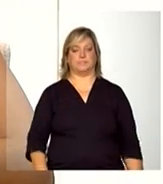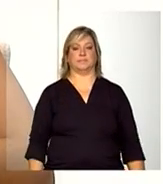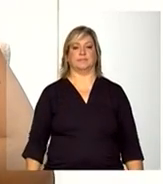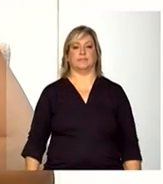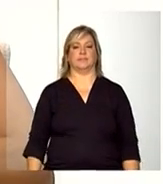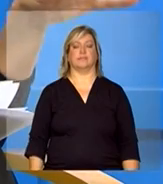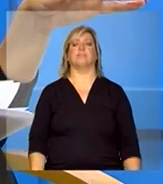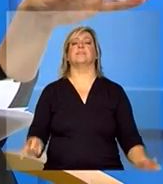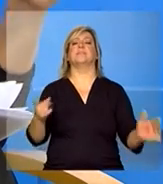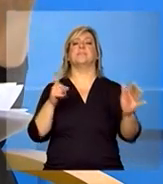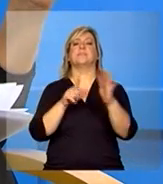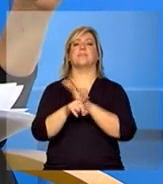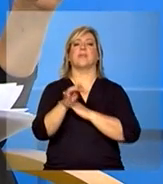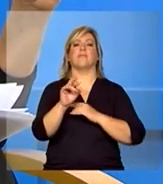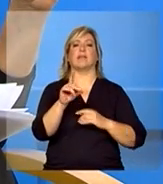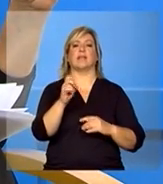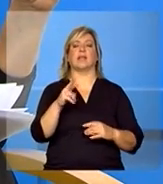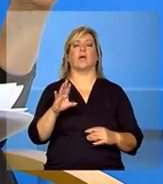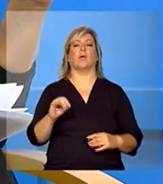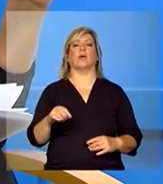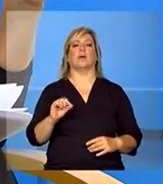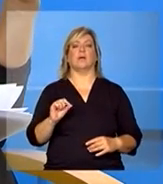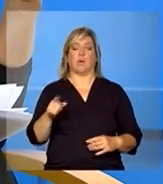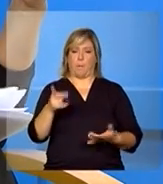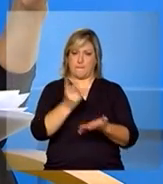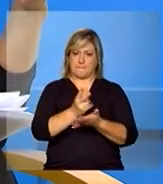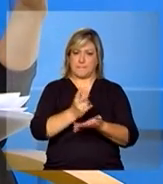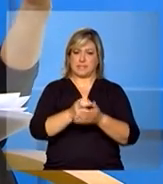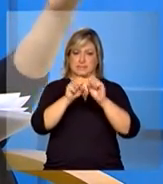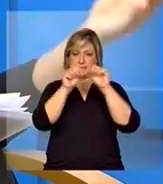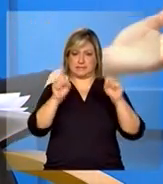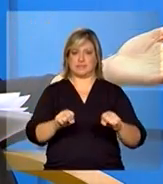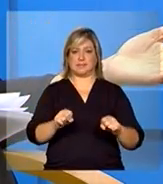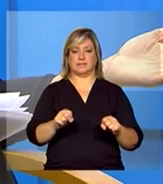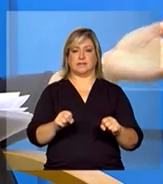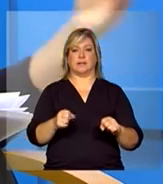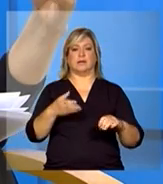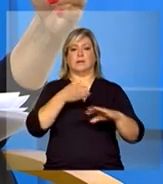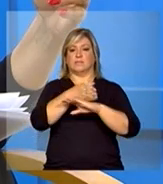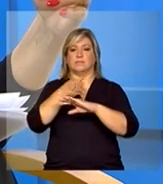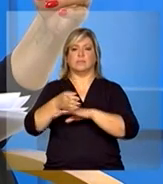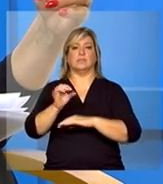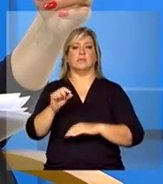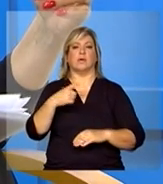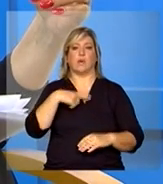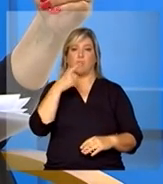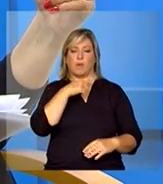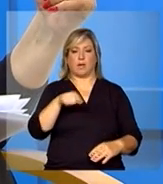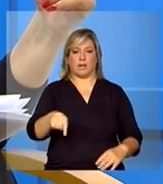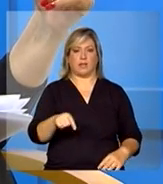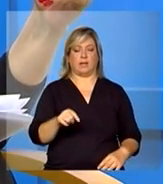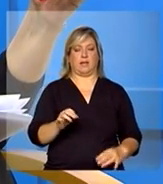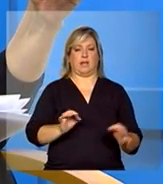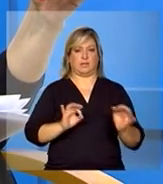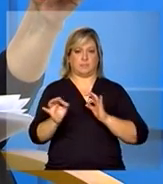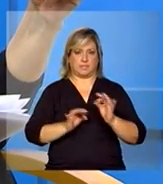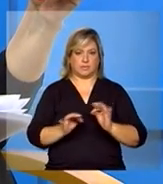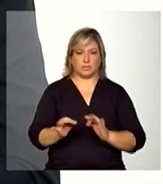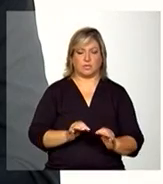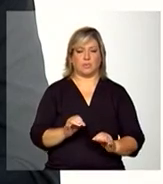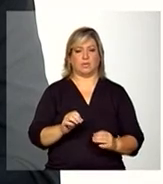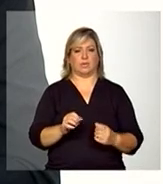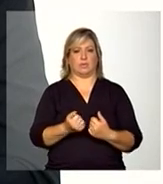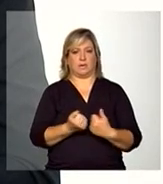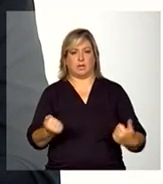Frederico o mesmo sistema é é acessado por eh administrador adjunto e usuário o